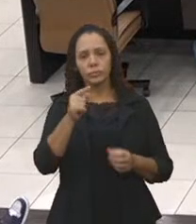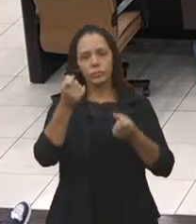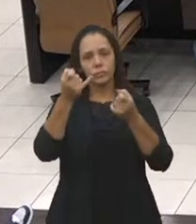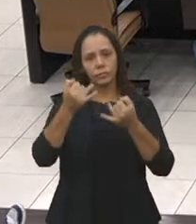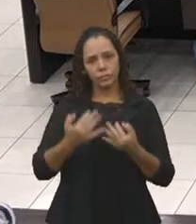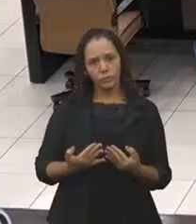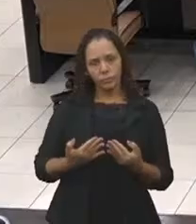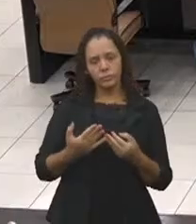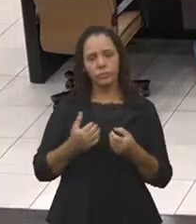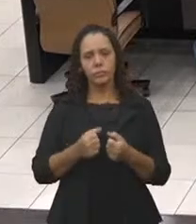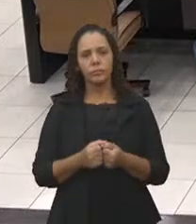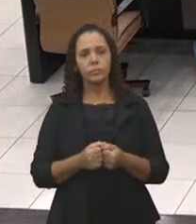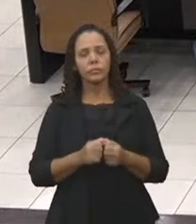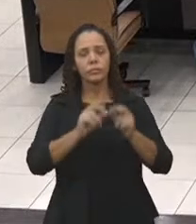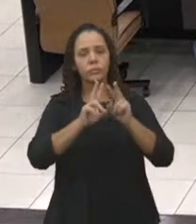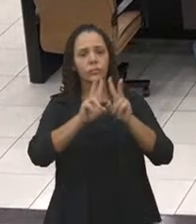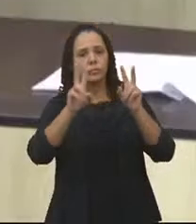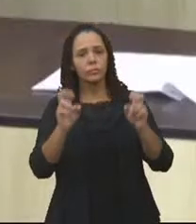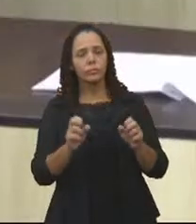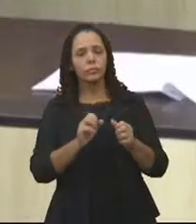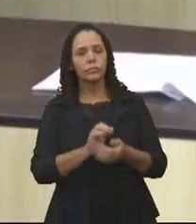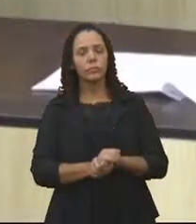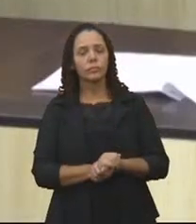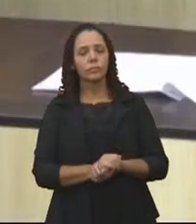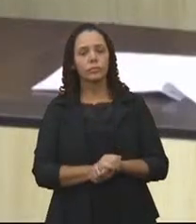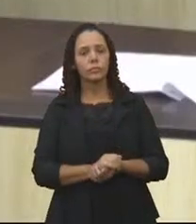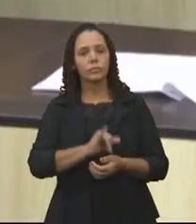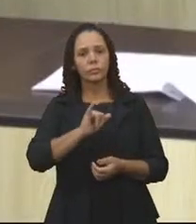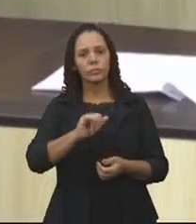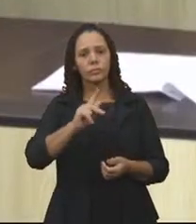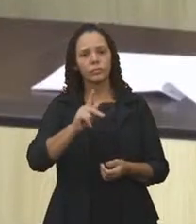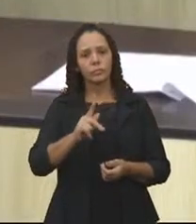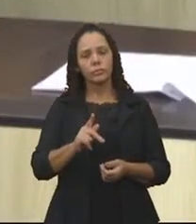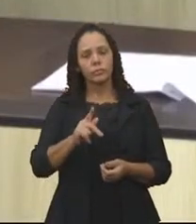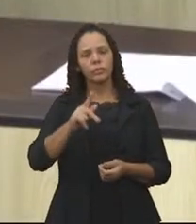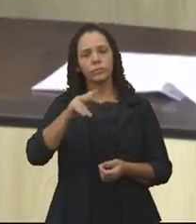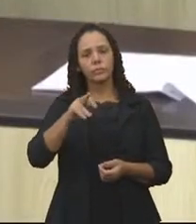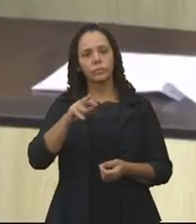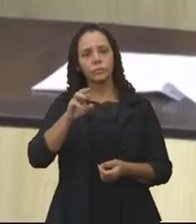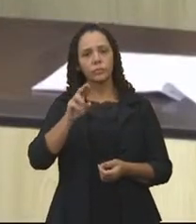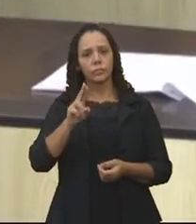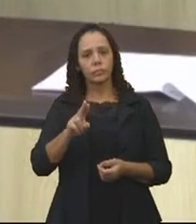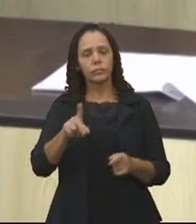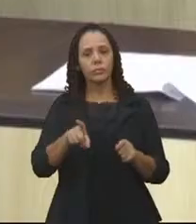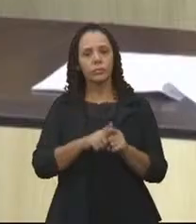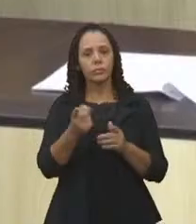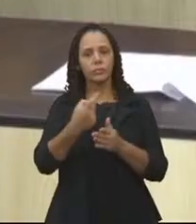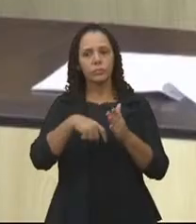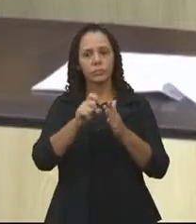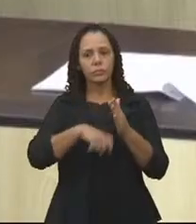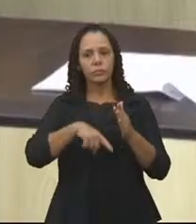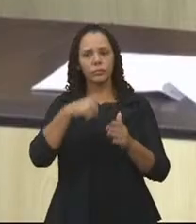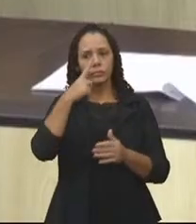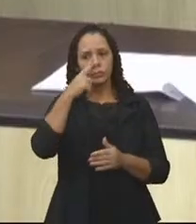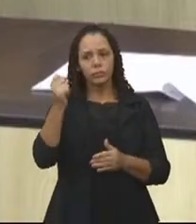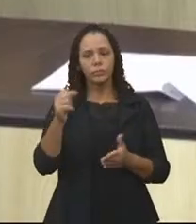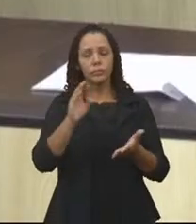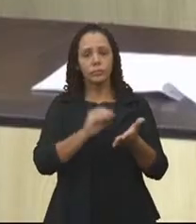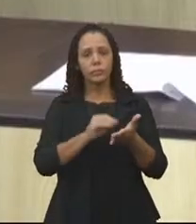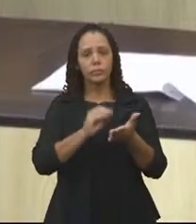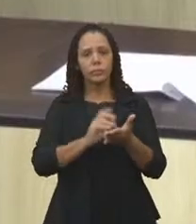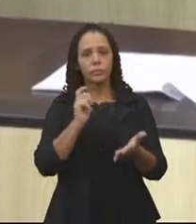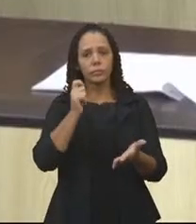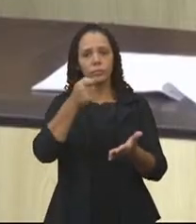a gente, né? A questão da inadimplência do IPTU e taxa de lixo, que você comentou, que realmente a gente tem bastante. Se tem